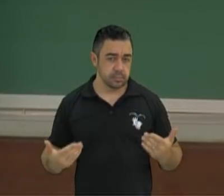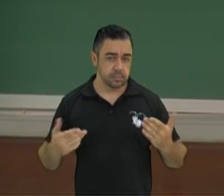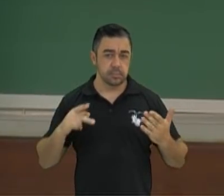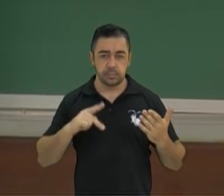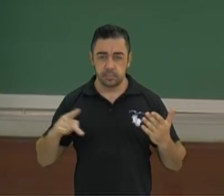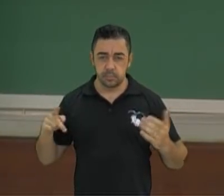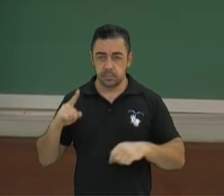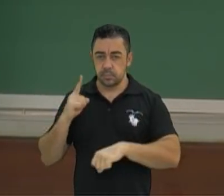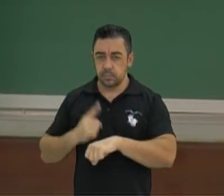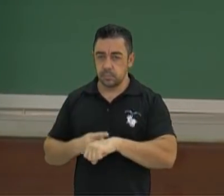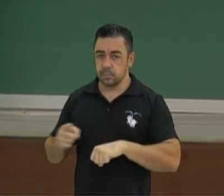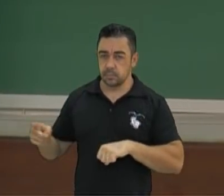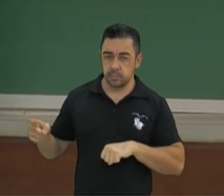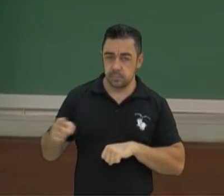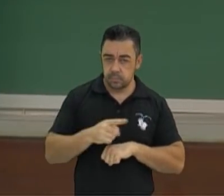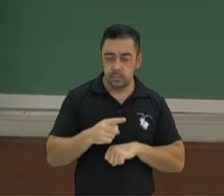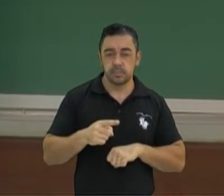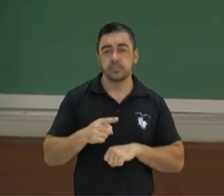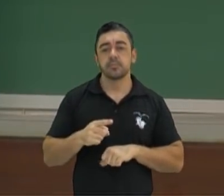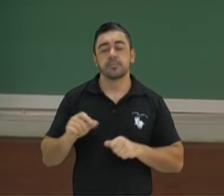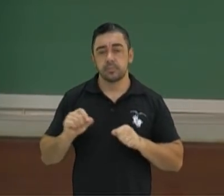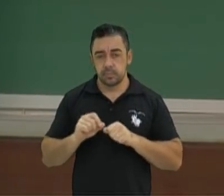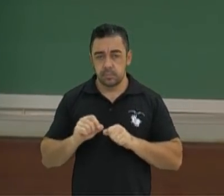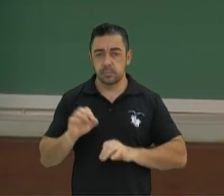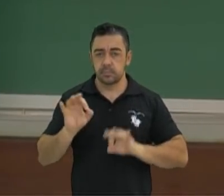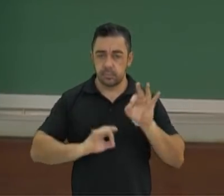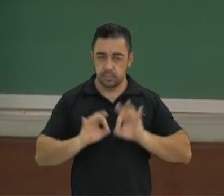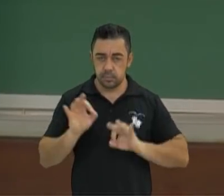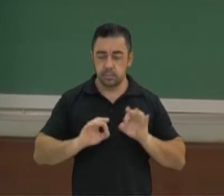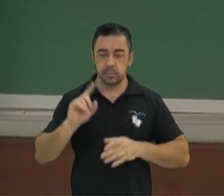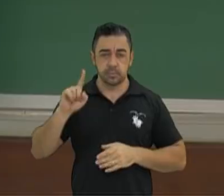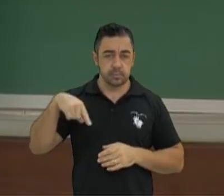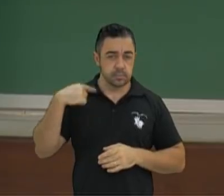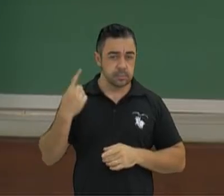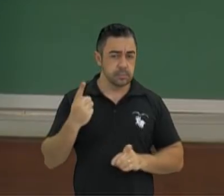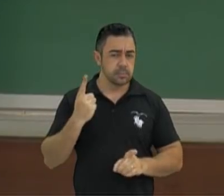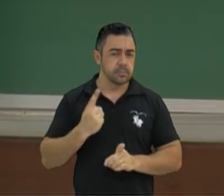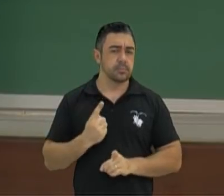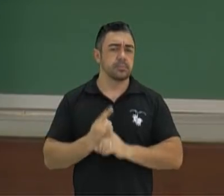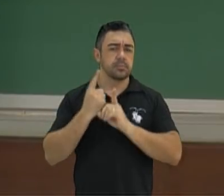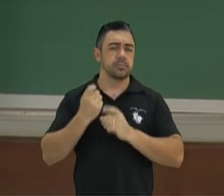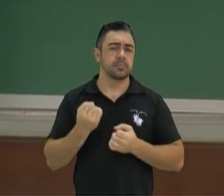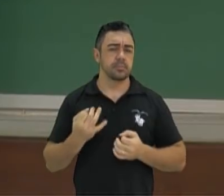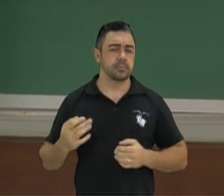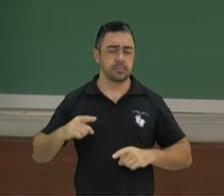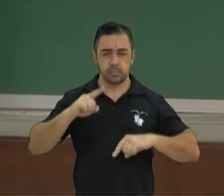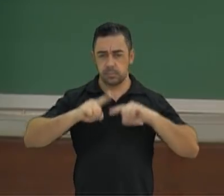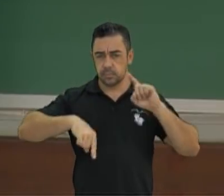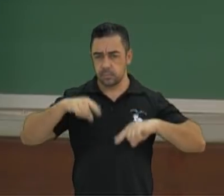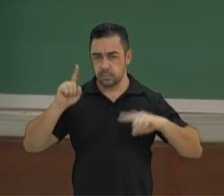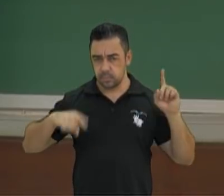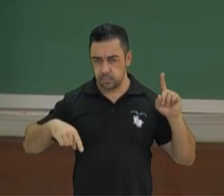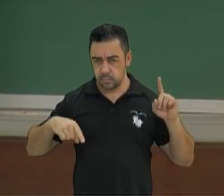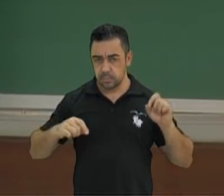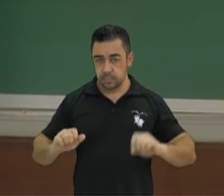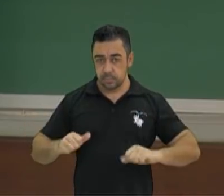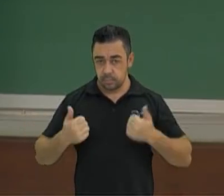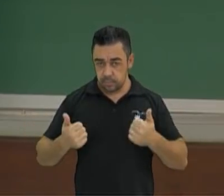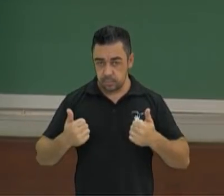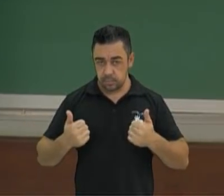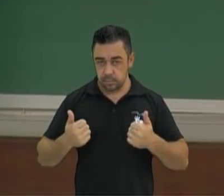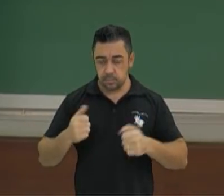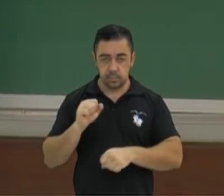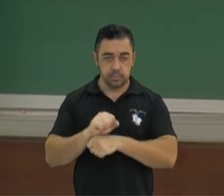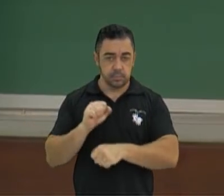professora vai dar um tempinho para você fazer esse cálculo e descobrir de quanto foi essa variação. Tudo bem?